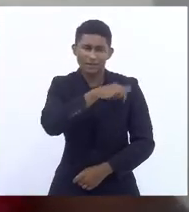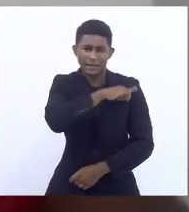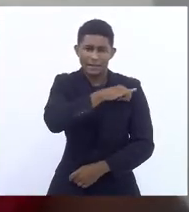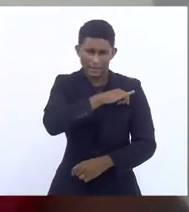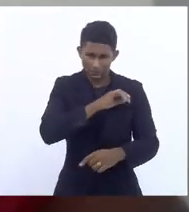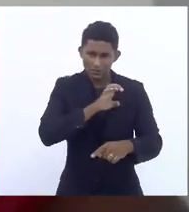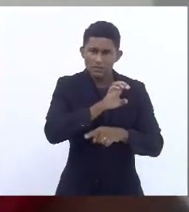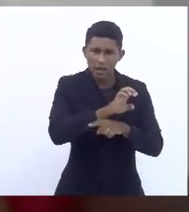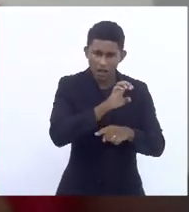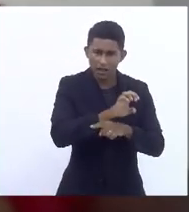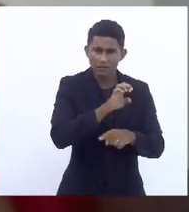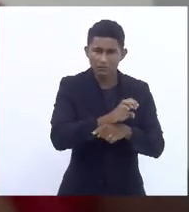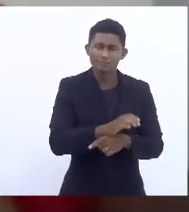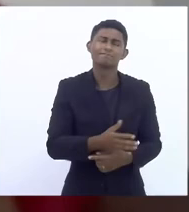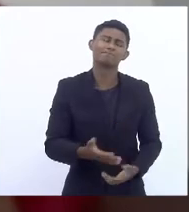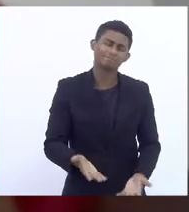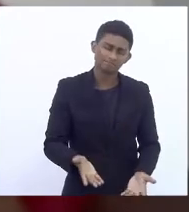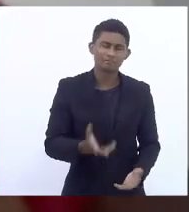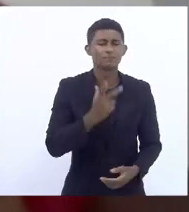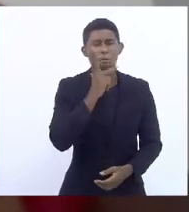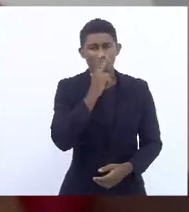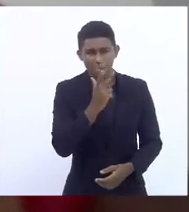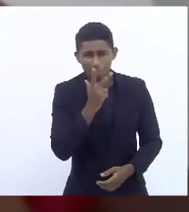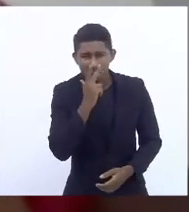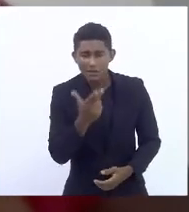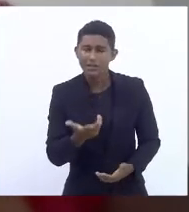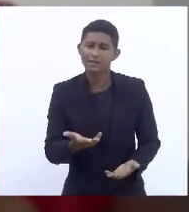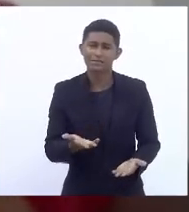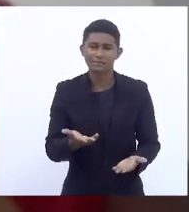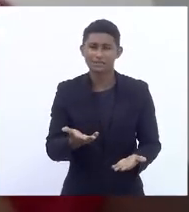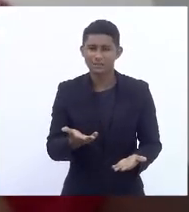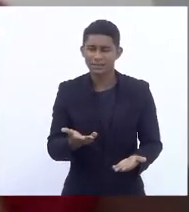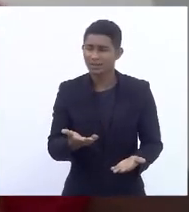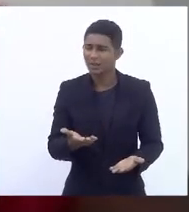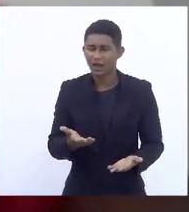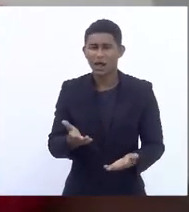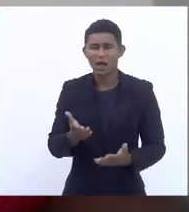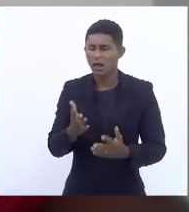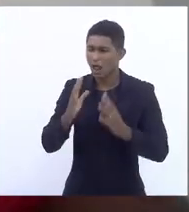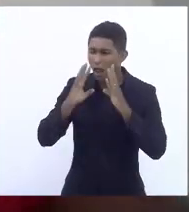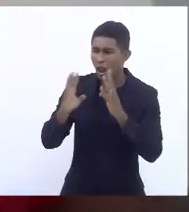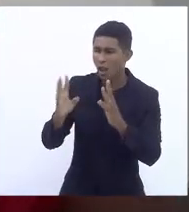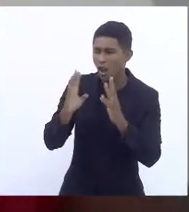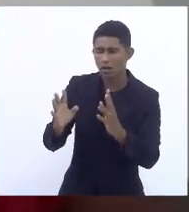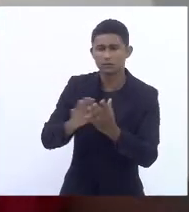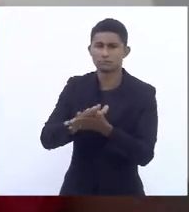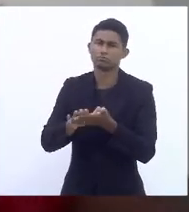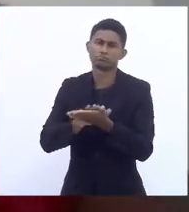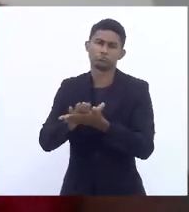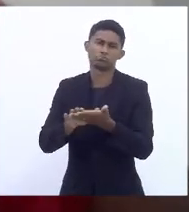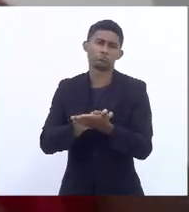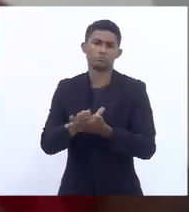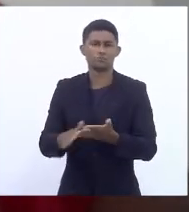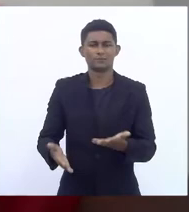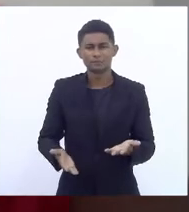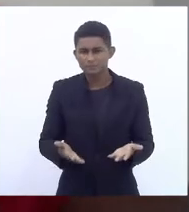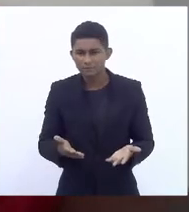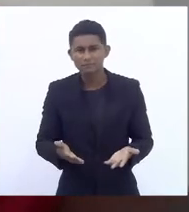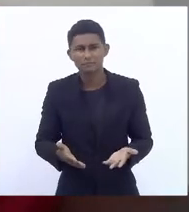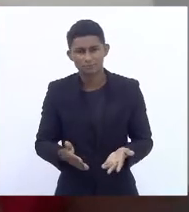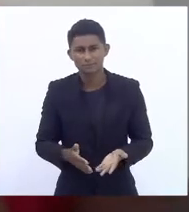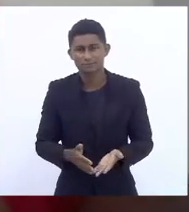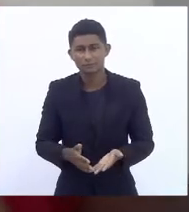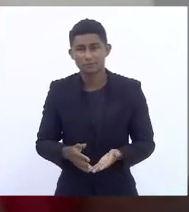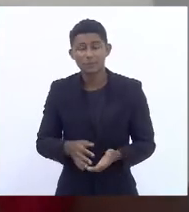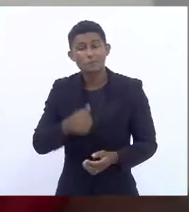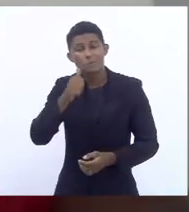gente tem esse informe dessa indignidade em relação ao cuidado com